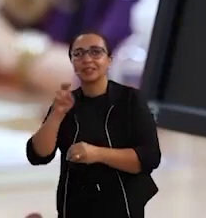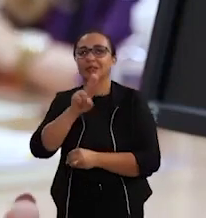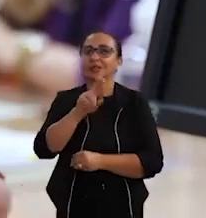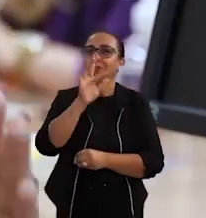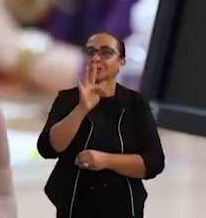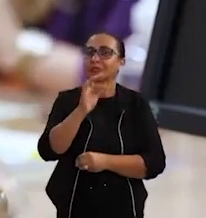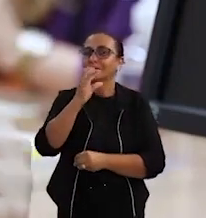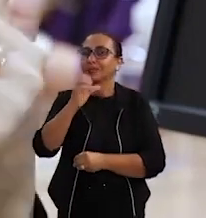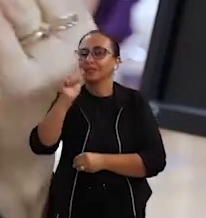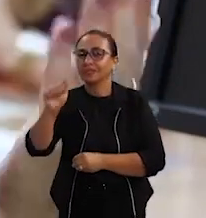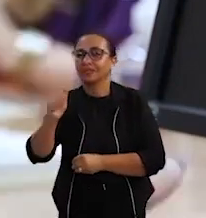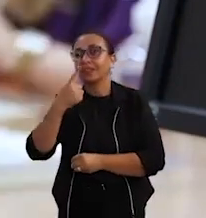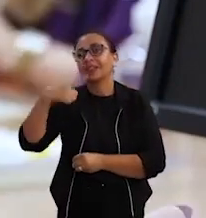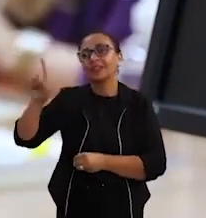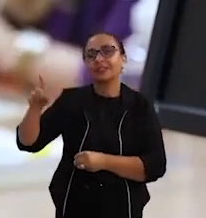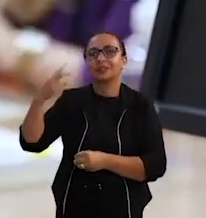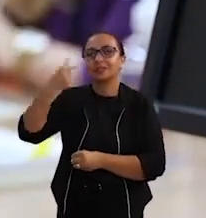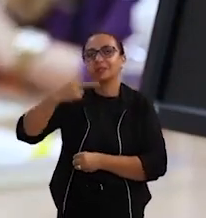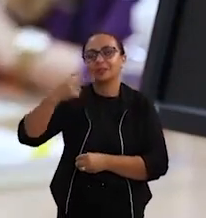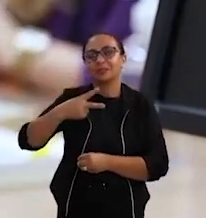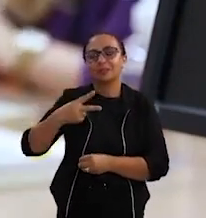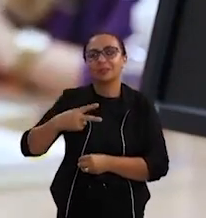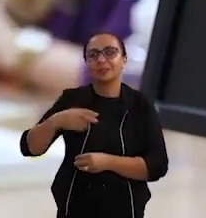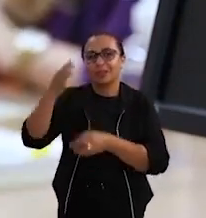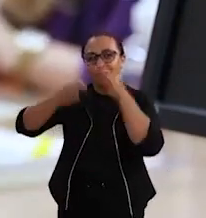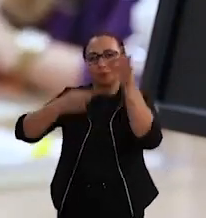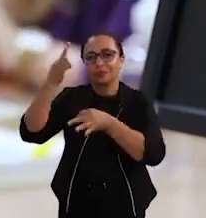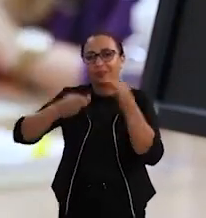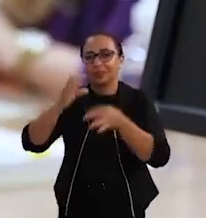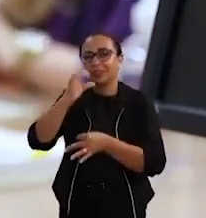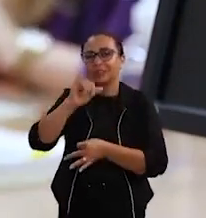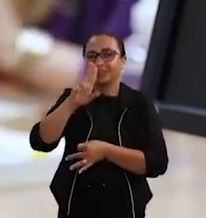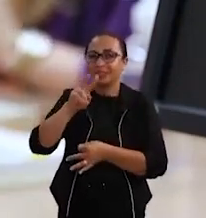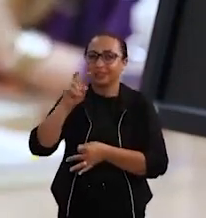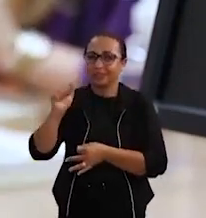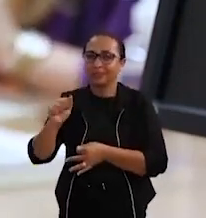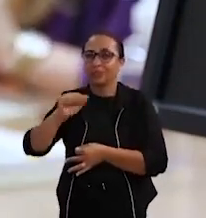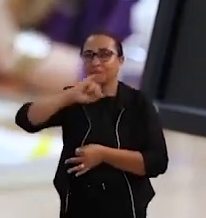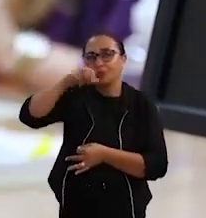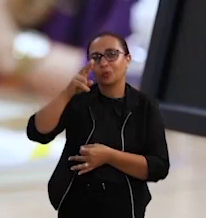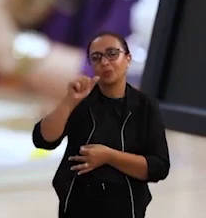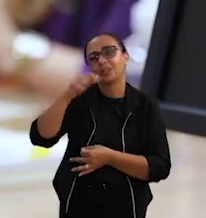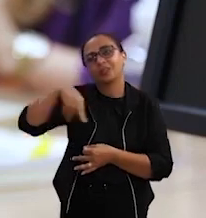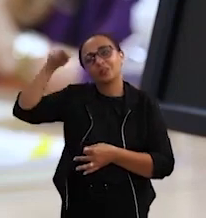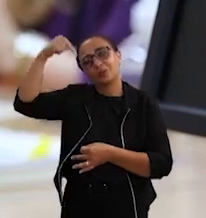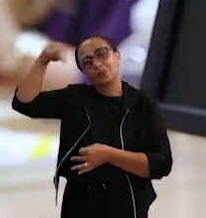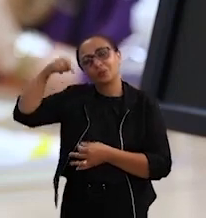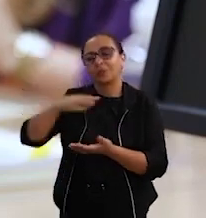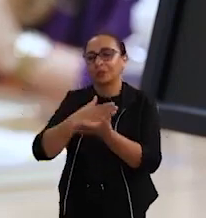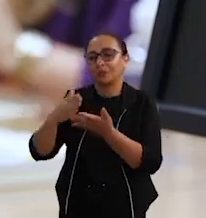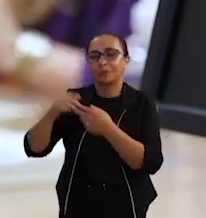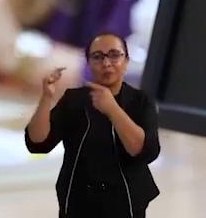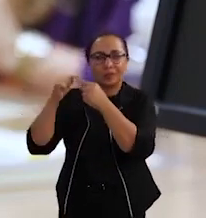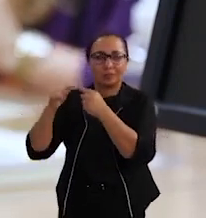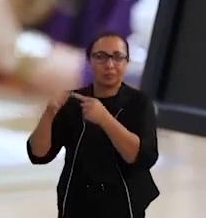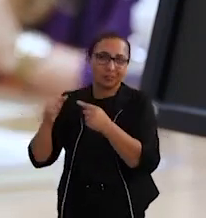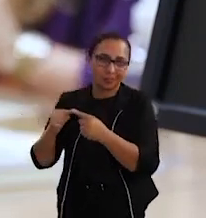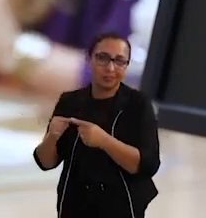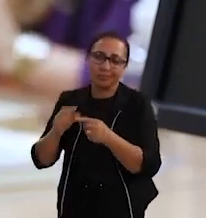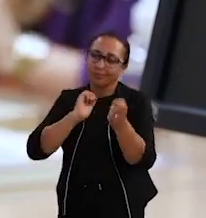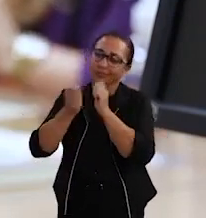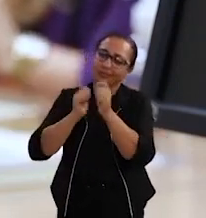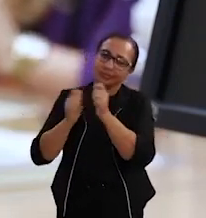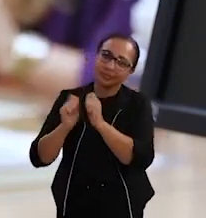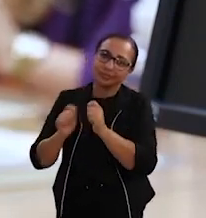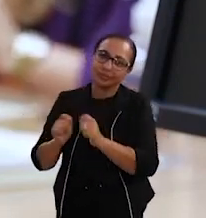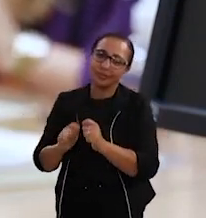da UFCA e ir até a segunda vara do Juizado Especial Cível, aqui de Juazeiro do Norte, e efetivamente começar a